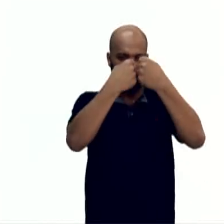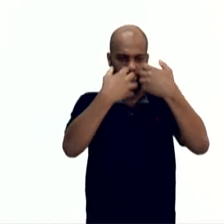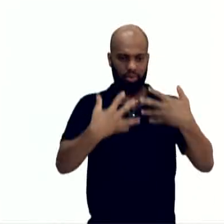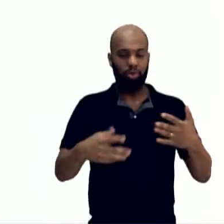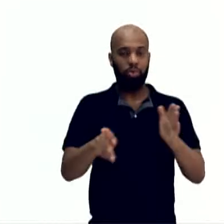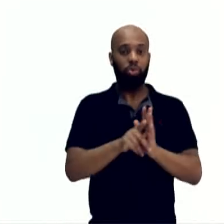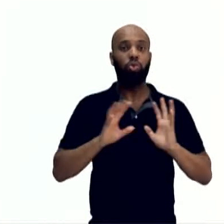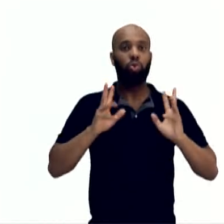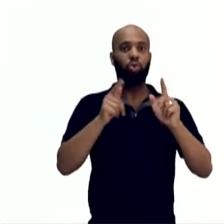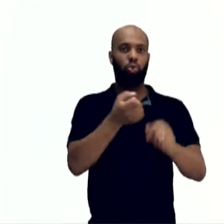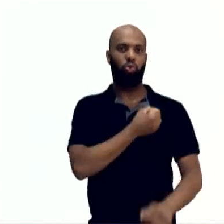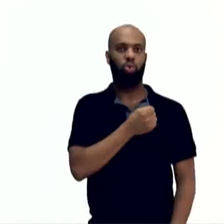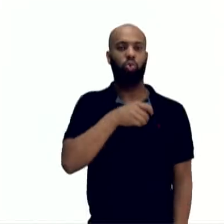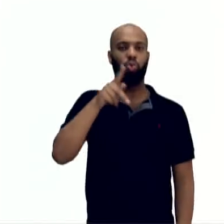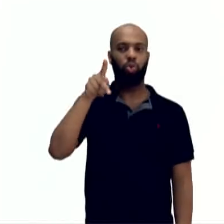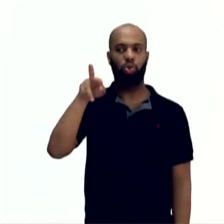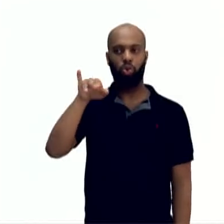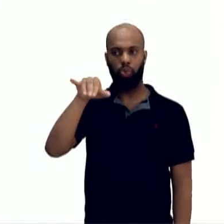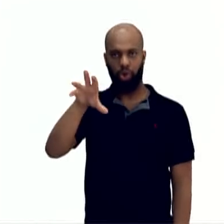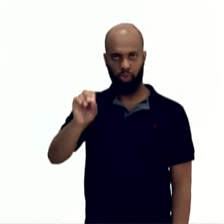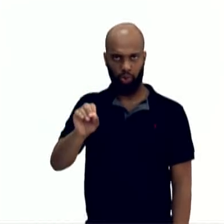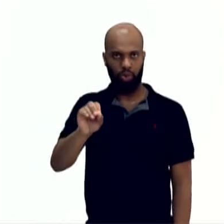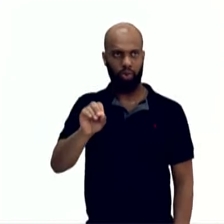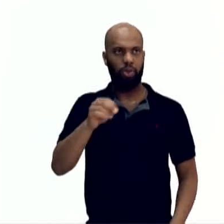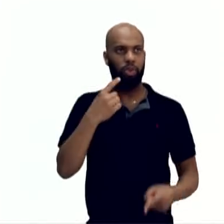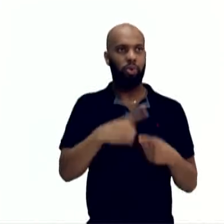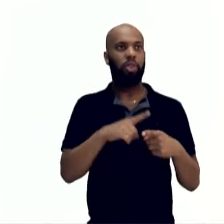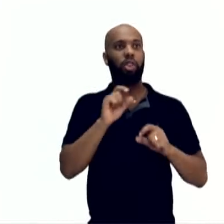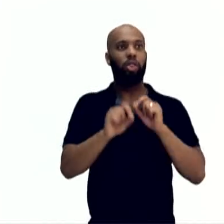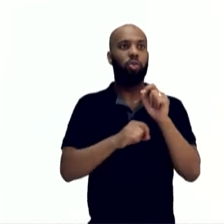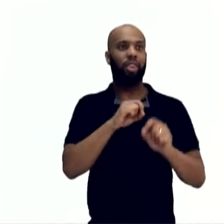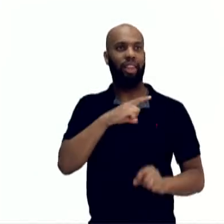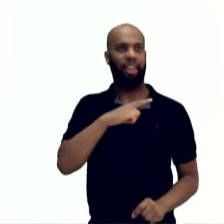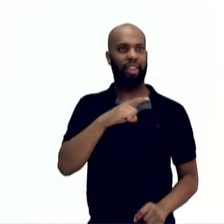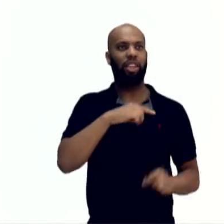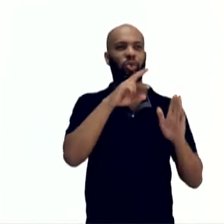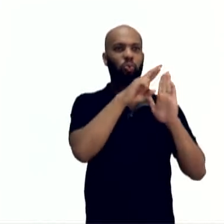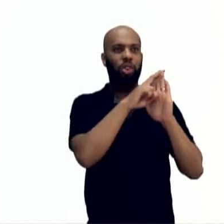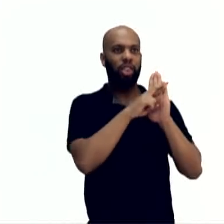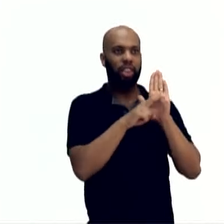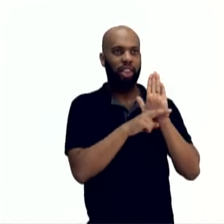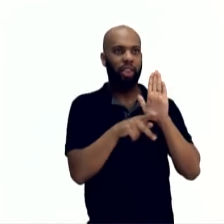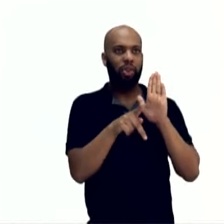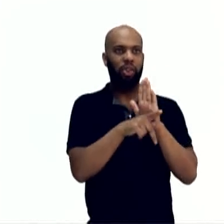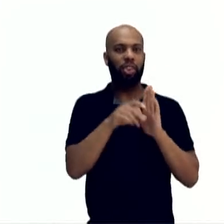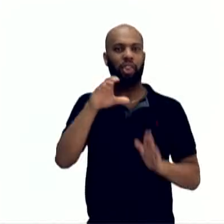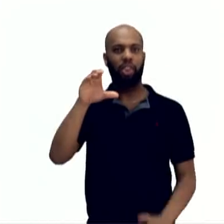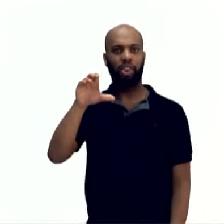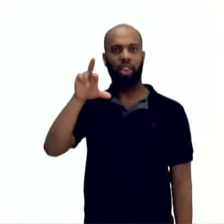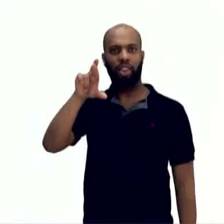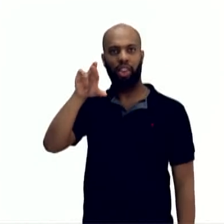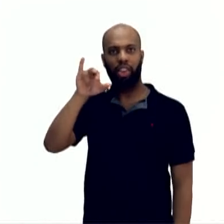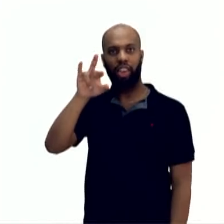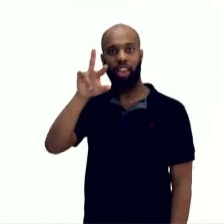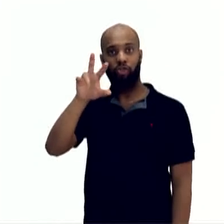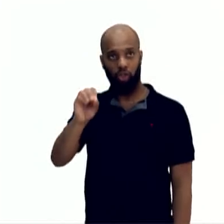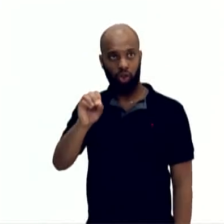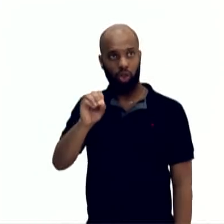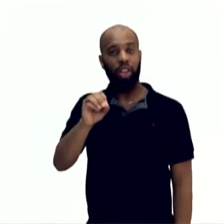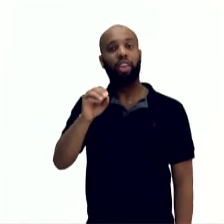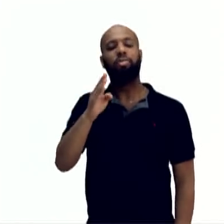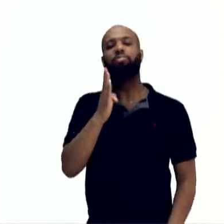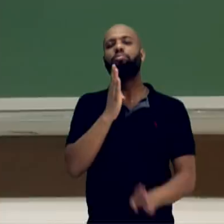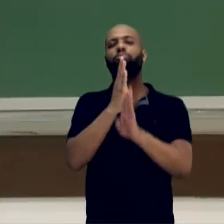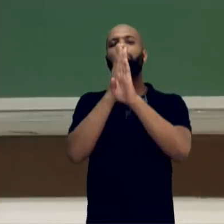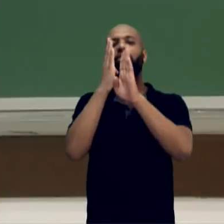primos. Ela usou o crivo para trabalhar com vocês, para descobrir quais eram os números primos até 100, né? E eu sei